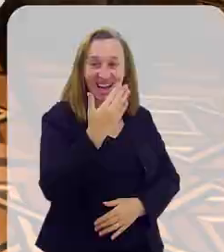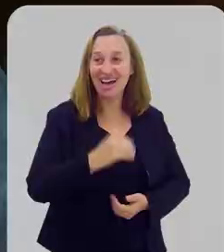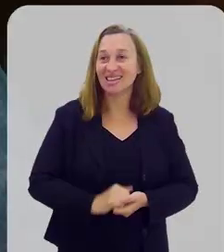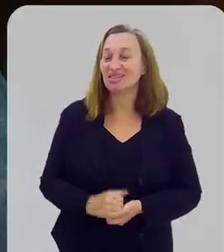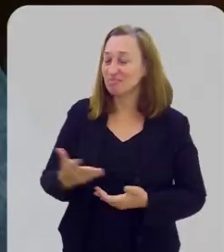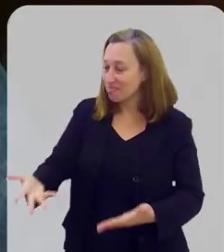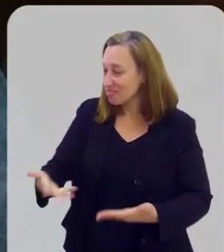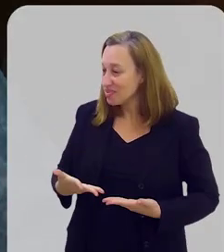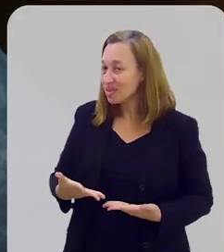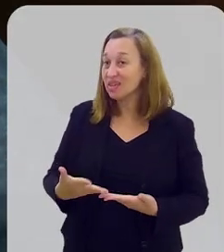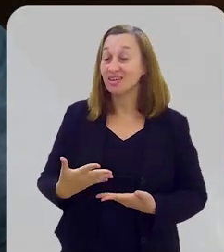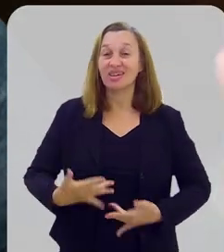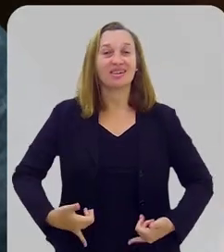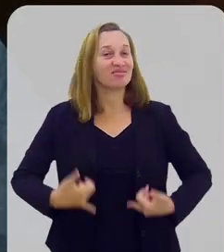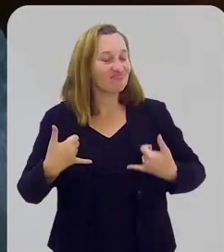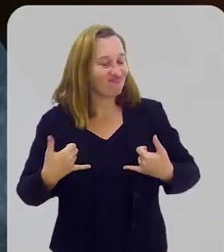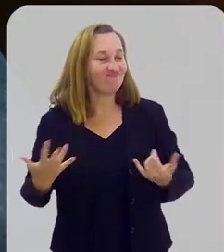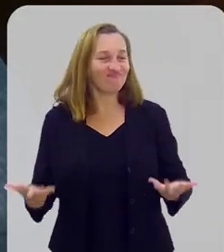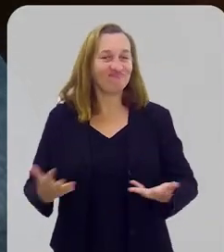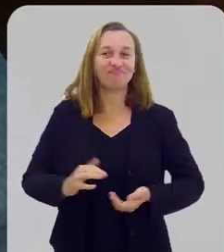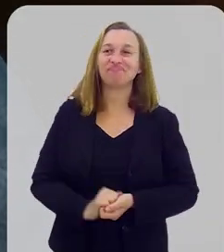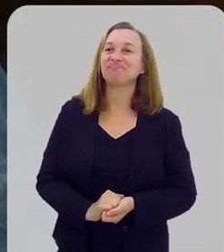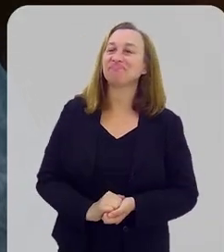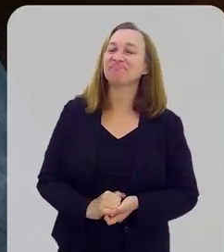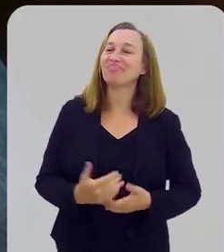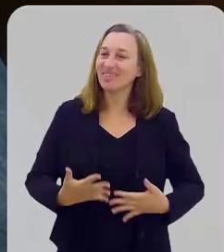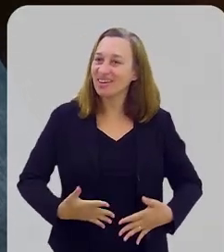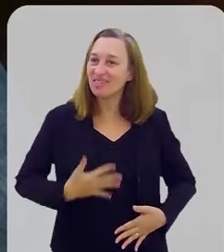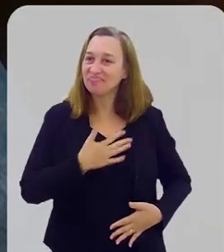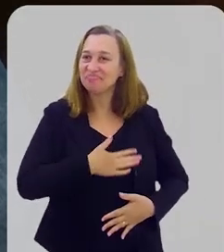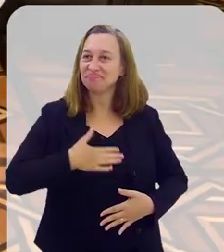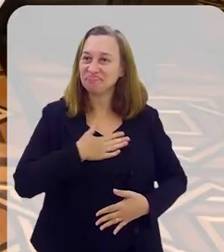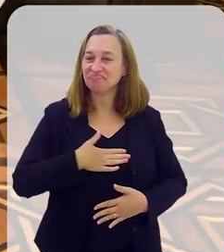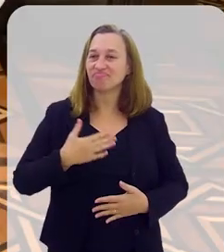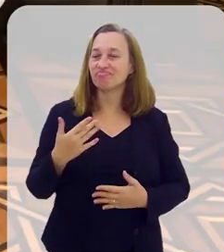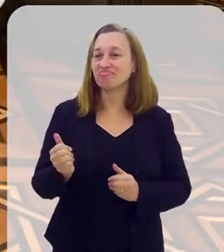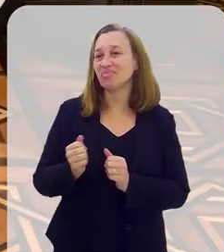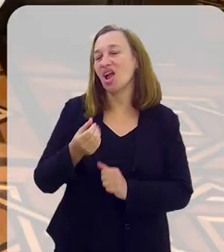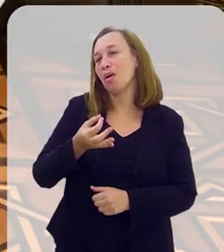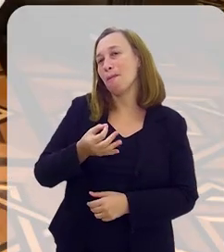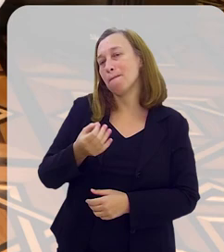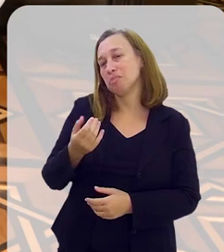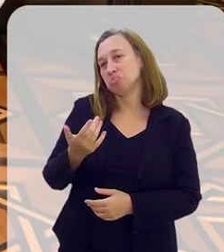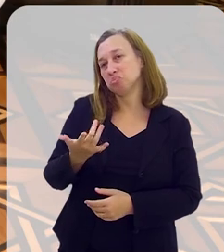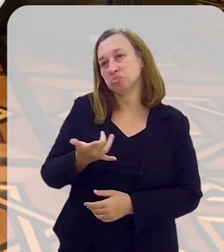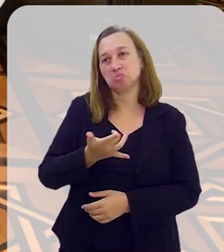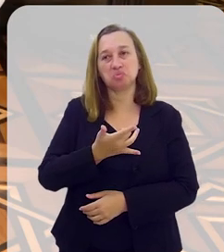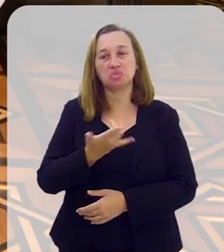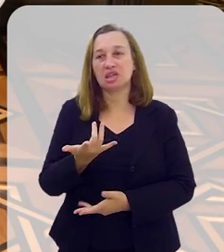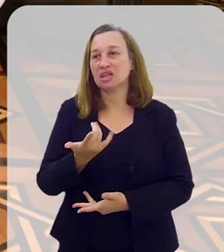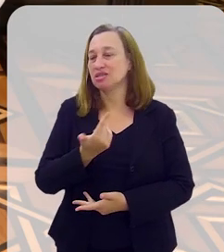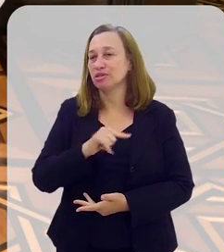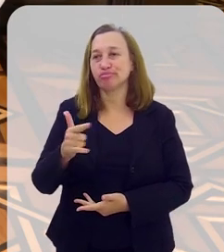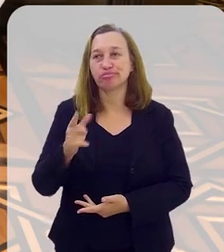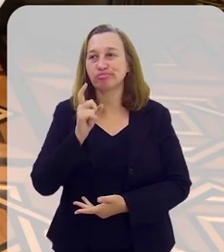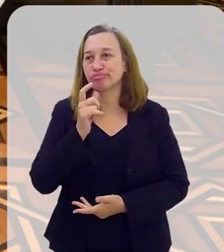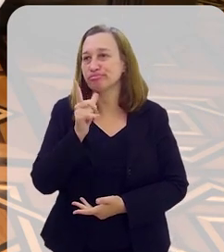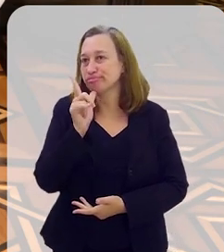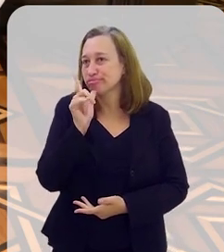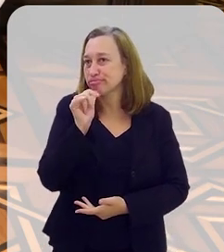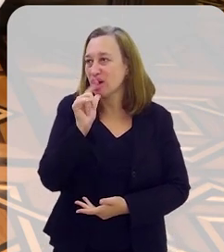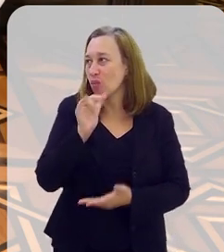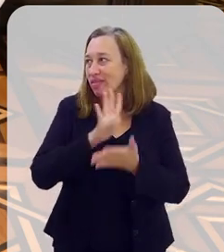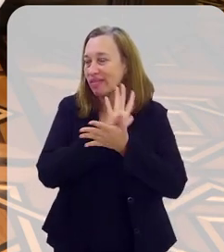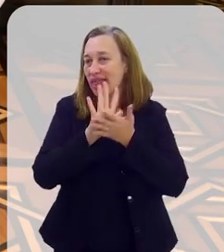pel pelo convite É uma honra é uma honra é uma honra tê-lo aqui e a pena que não tem água né filho o copo tá vazio o DG Botou